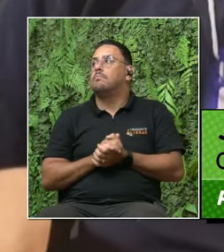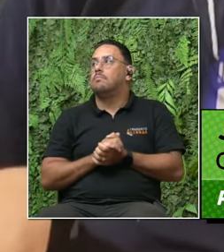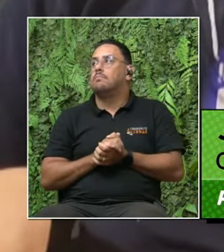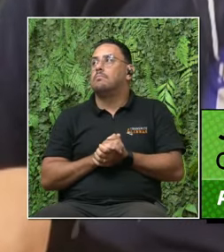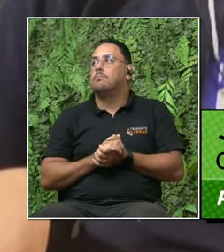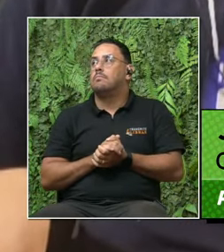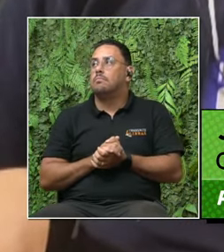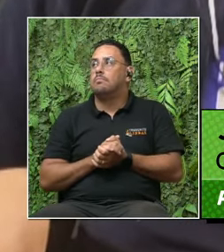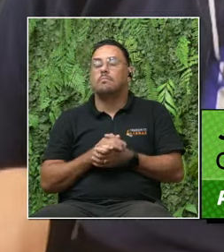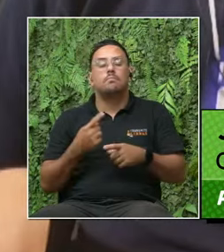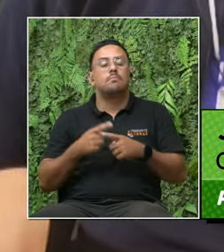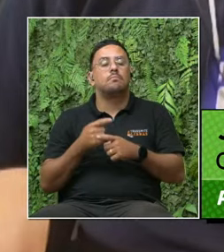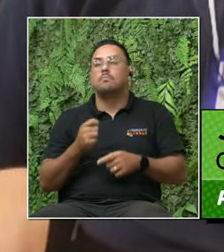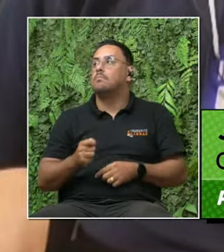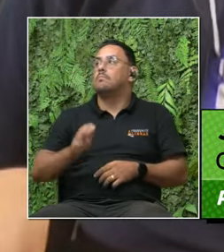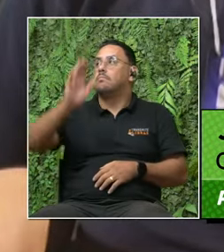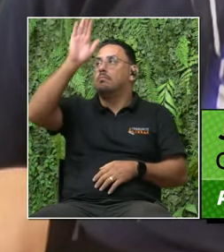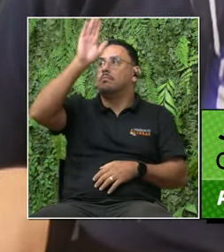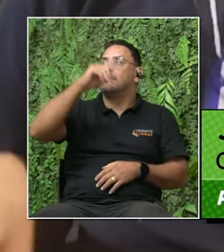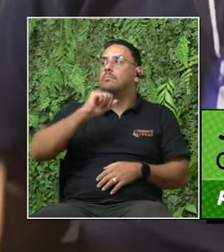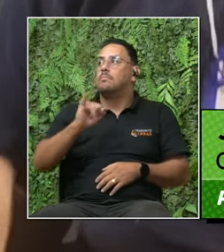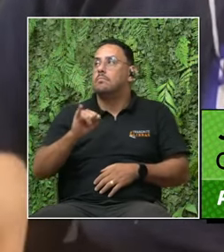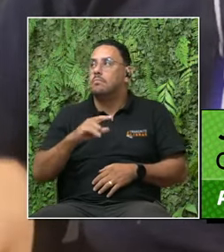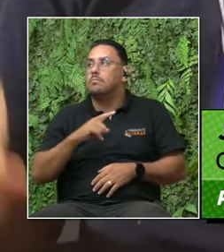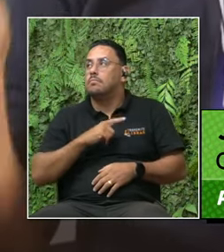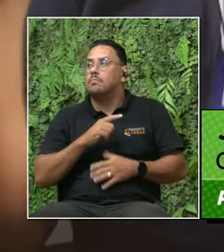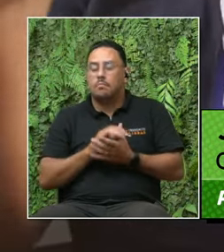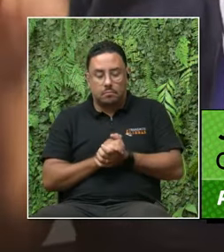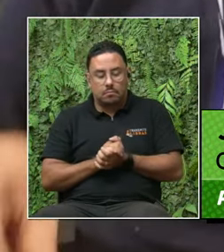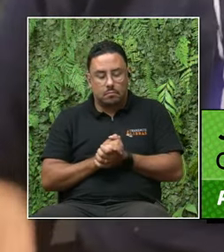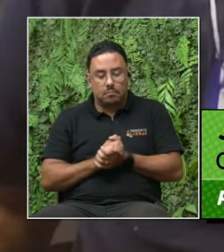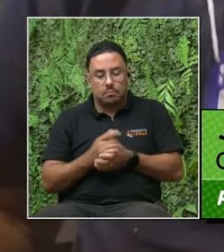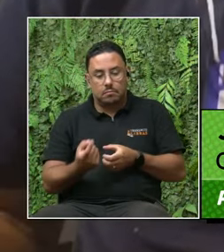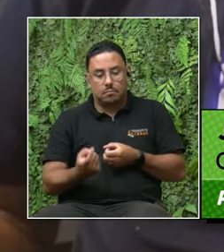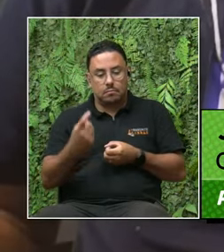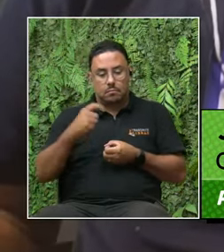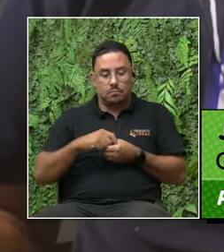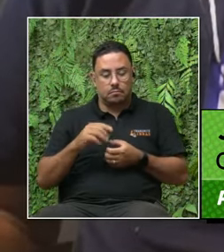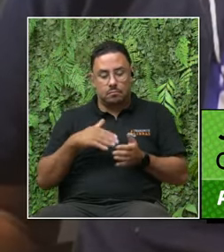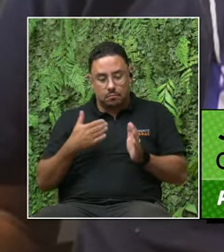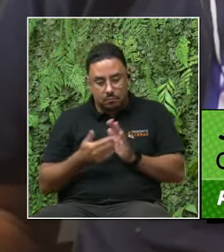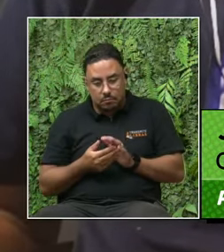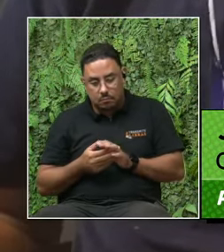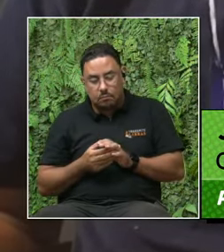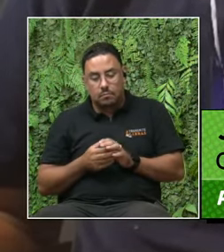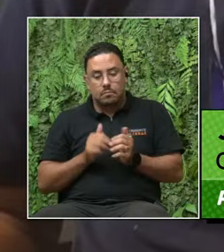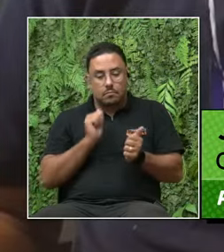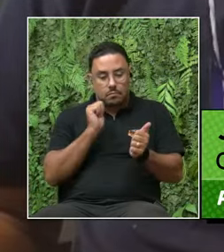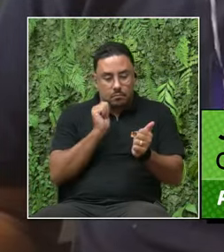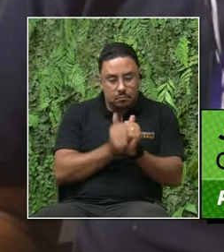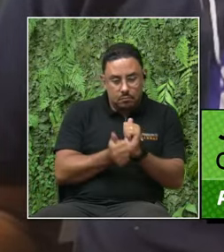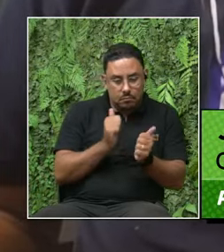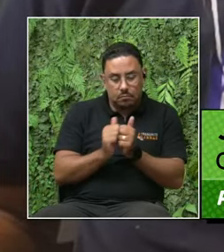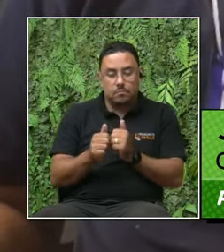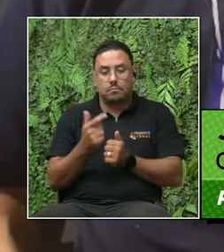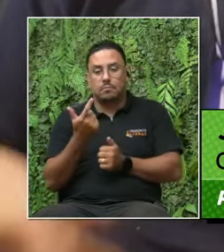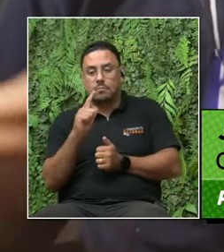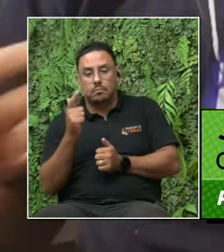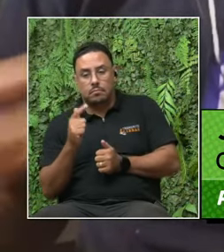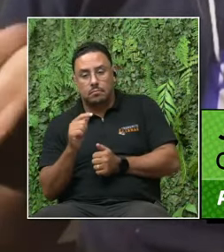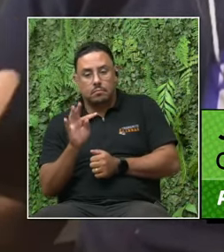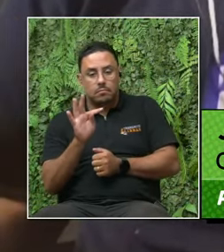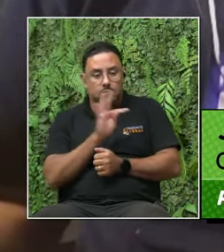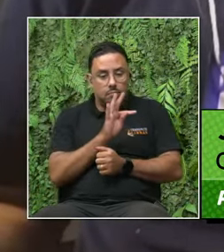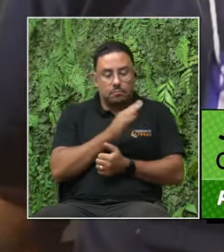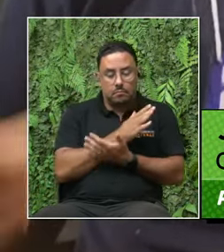aconteceu tá insano porque ele ergu o braço não porque simplesmente o time recuou todo e cim belza aí o jogador não tem técnica mais não a chance de